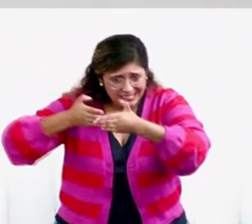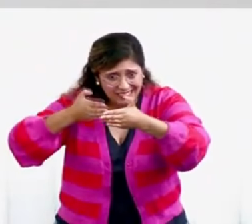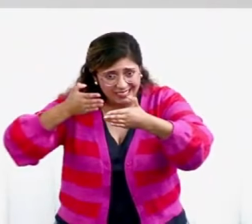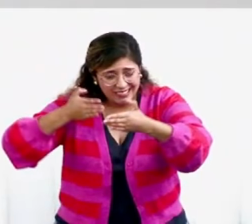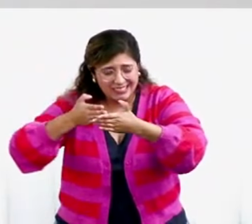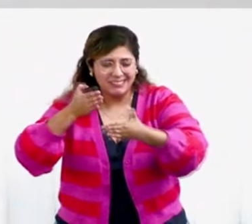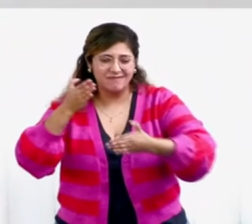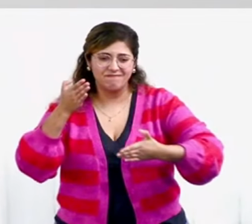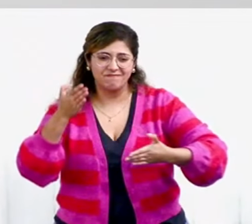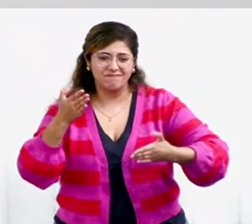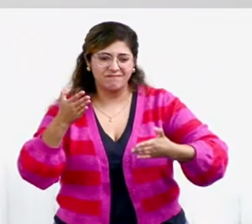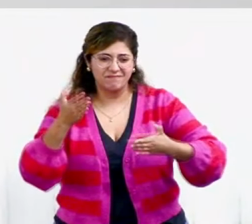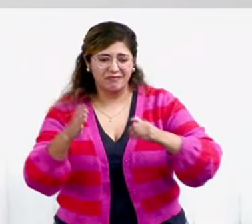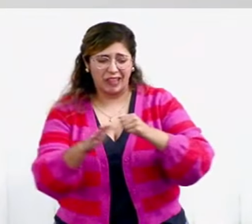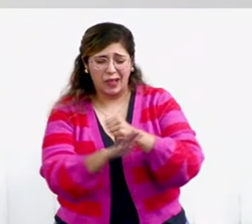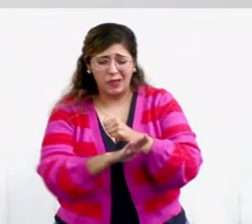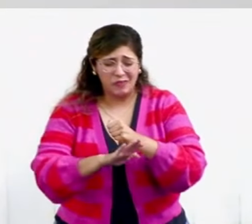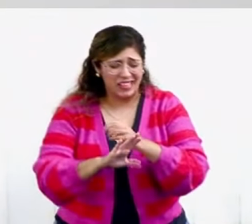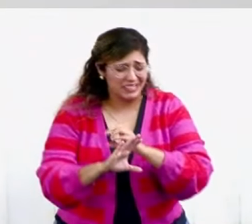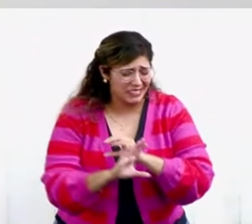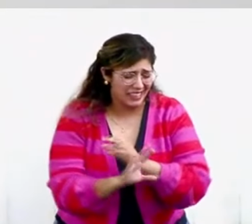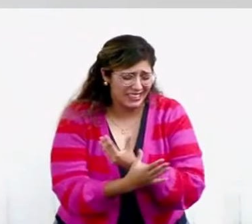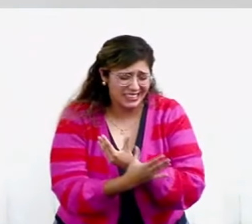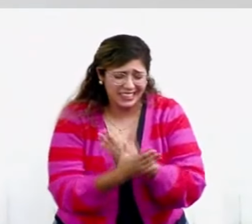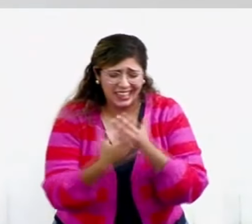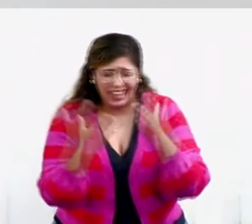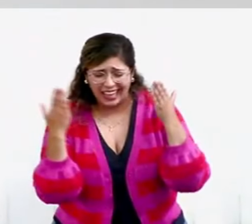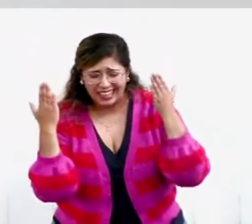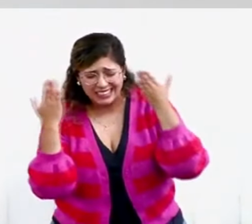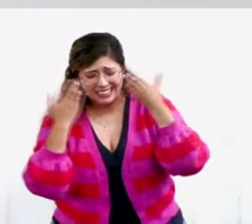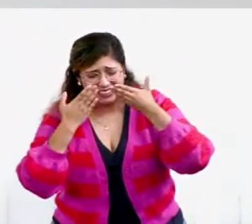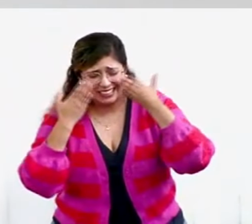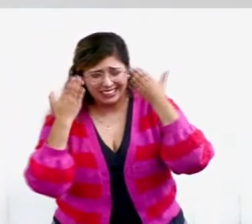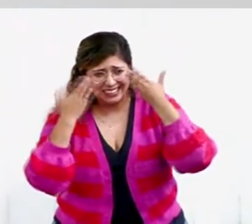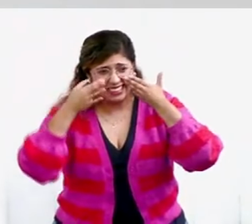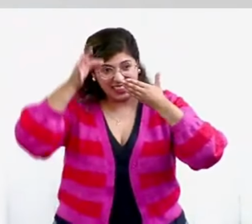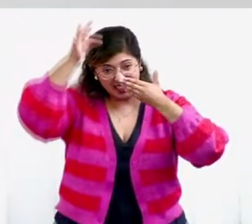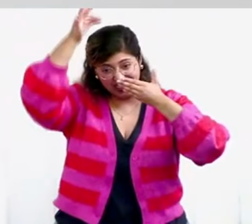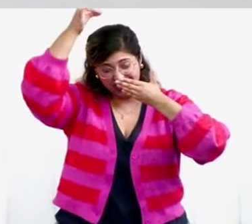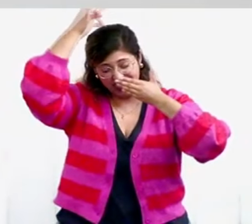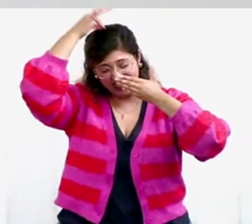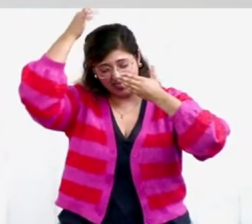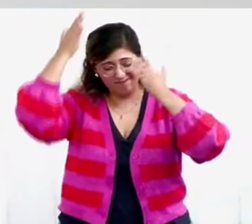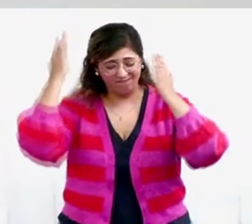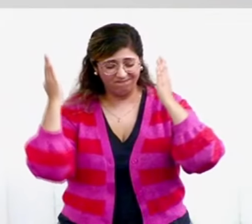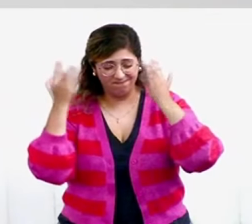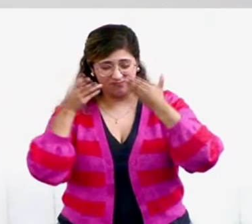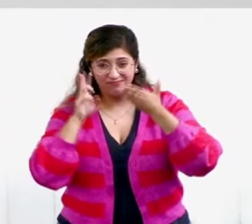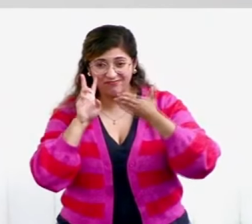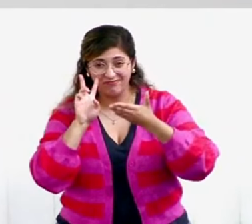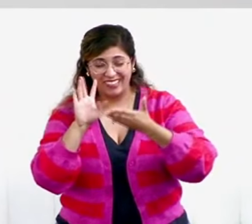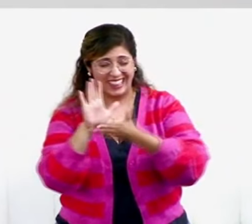é obscurecido. Há uma cegueira espiritual. E essa cegueira espiritual é muito pior do que a cegueira física. Sabe por